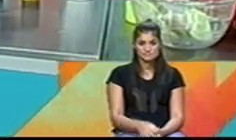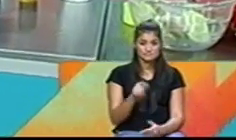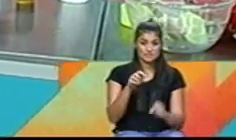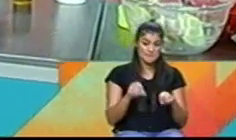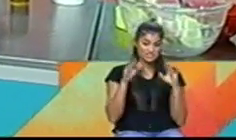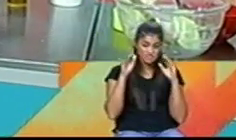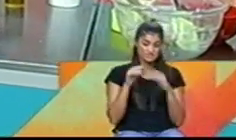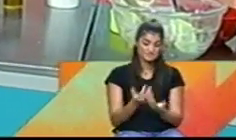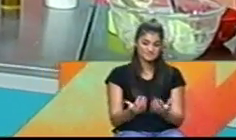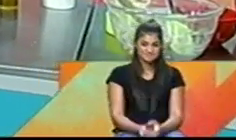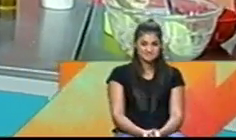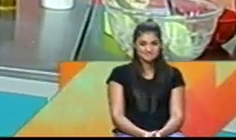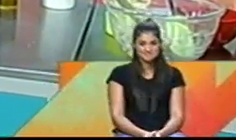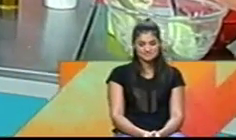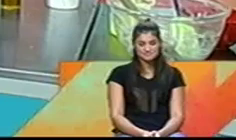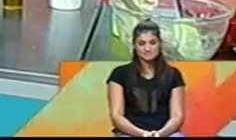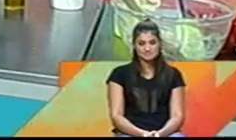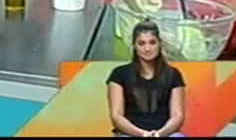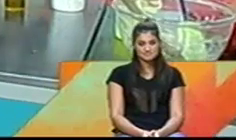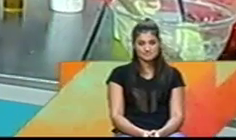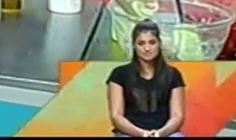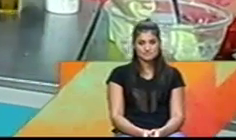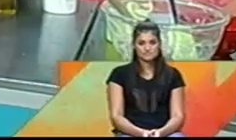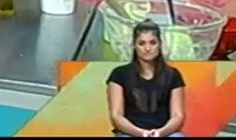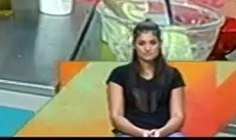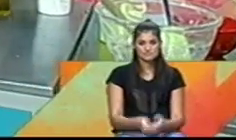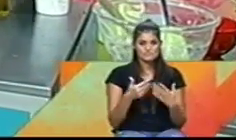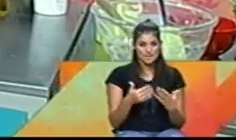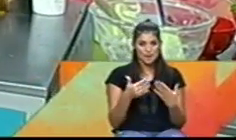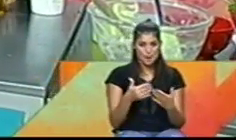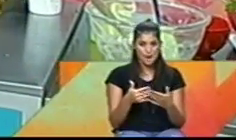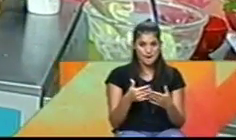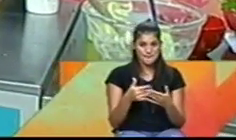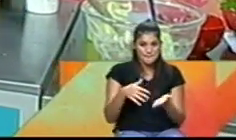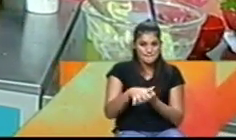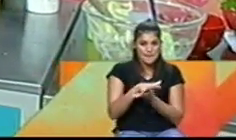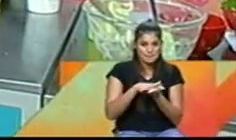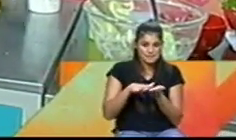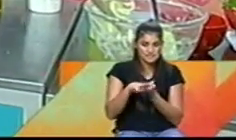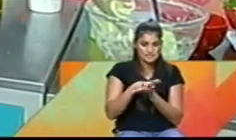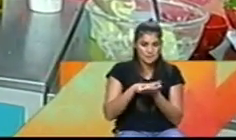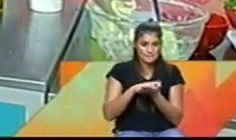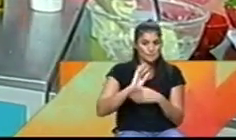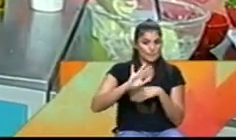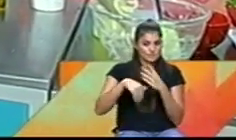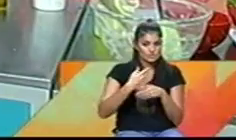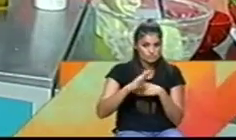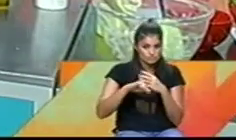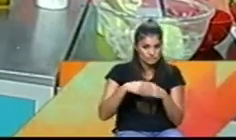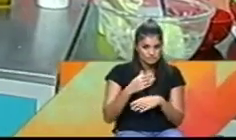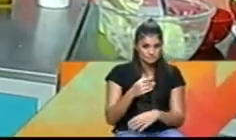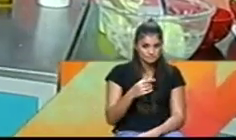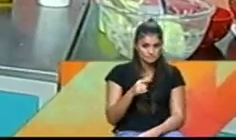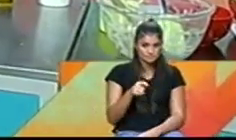mágico! Agora vamos cobrir a base com a mistura